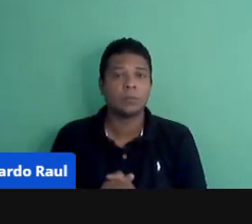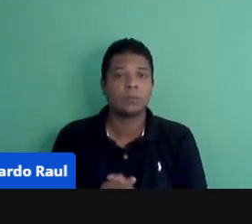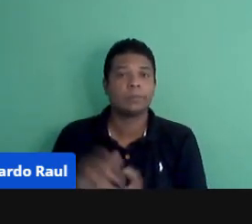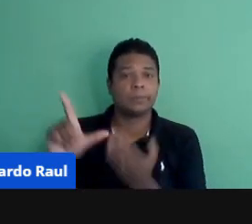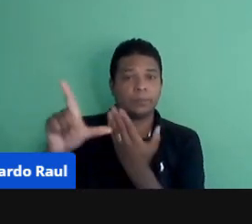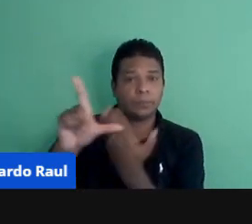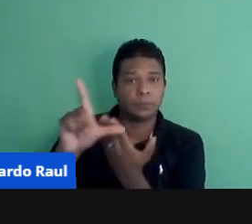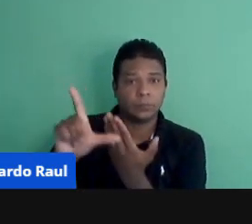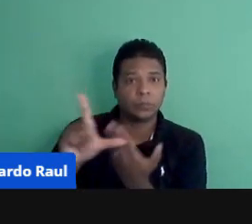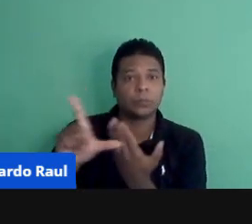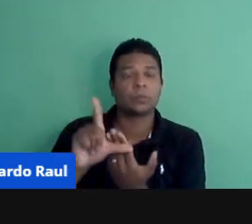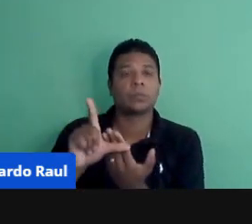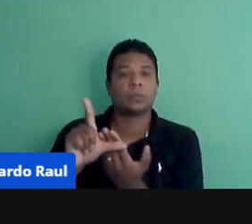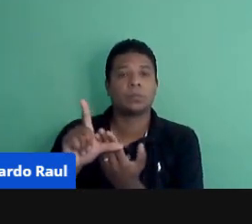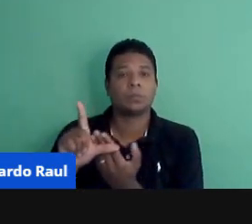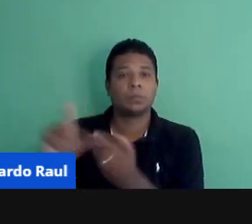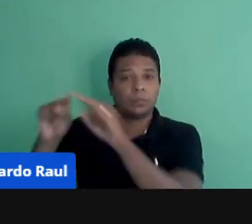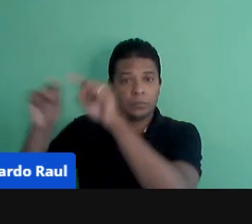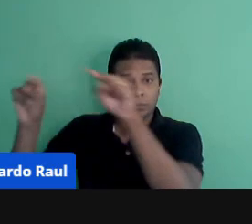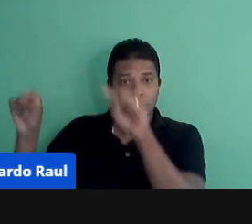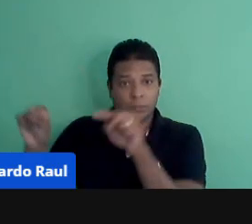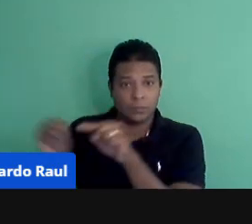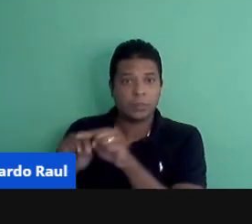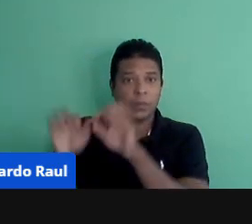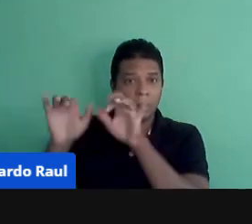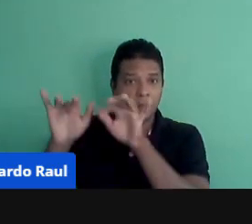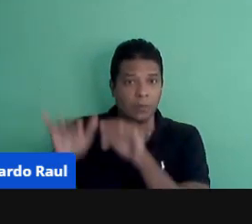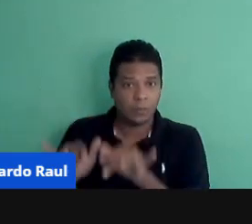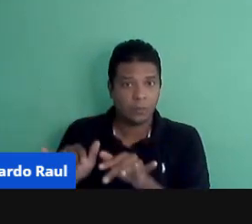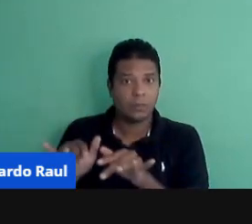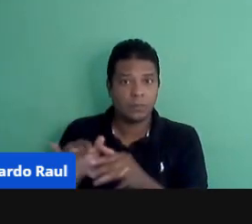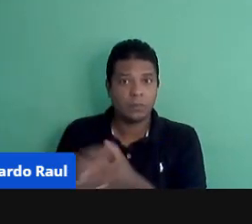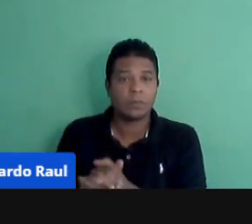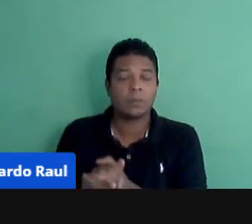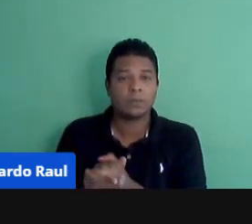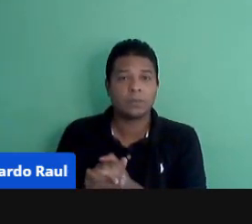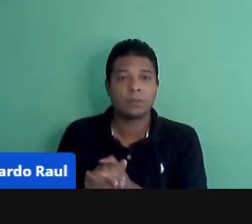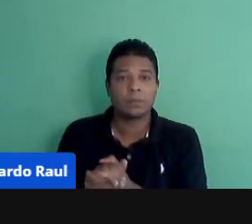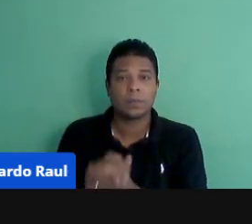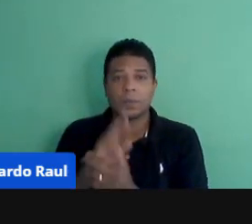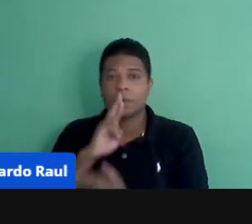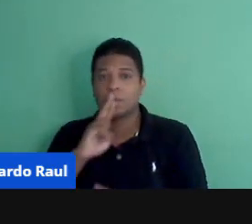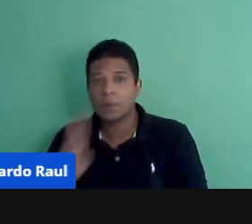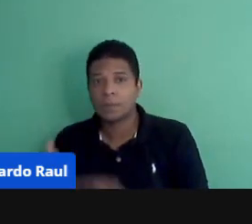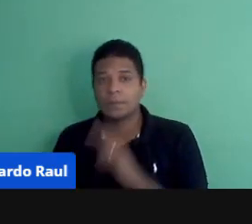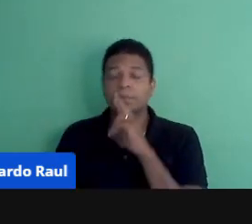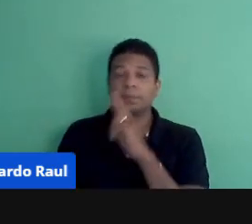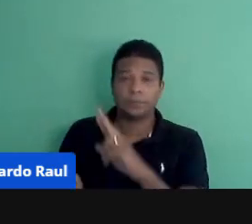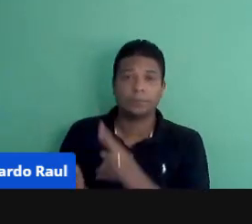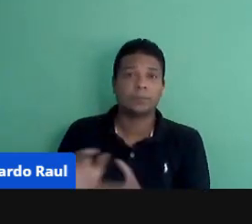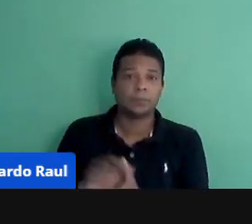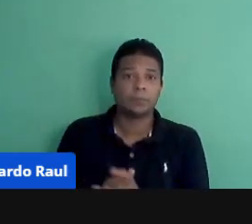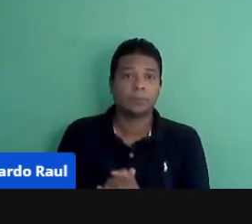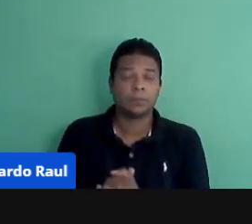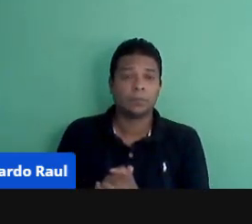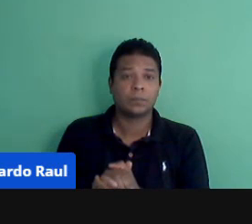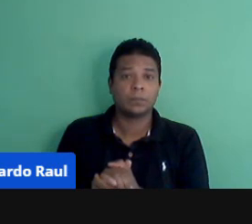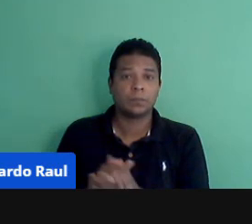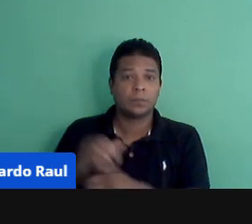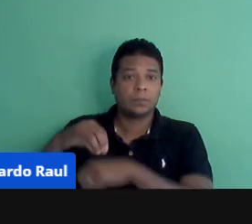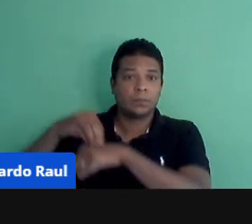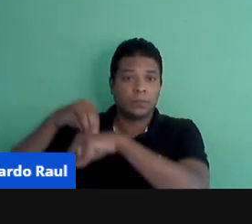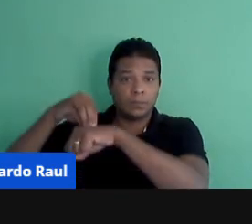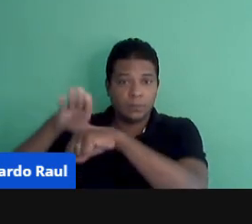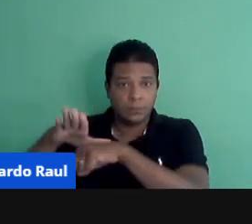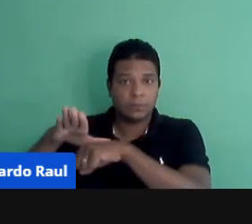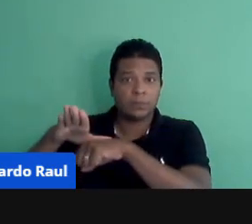no mural, eles conseguem falar conosco, e é bem interessante porque assim que eles postam no mural, já vem